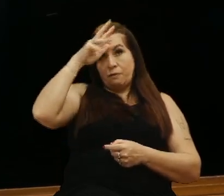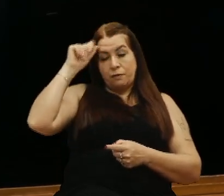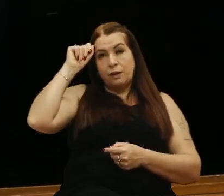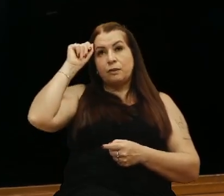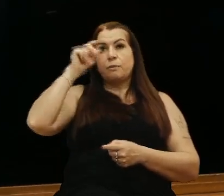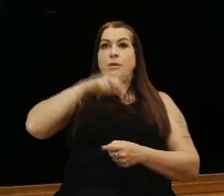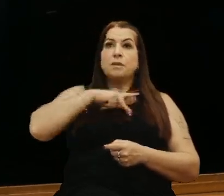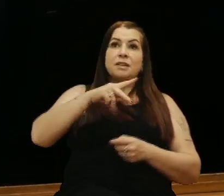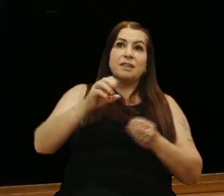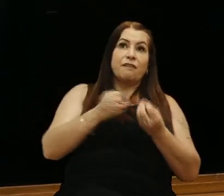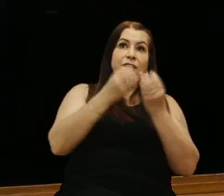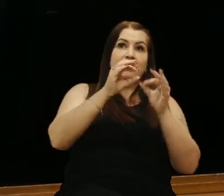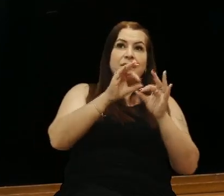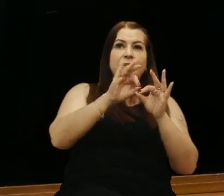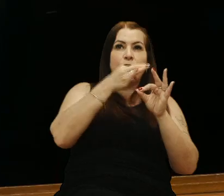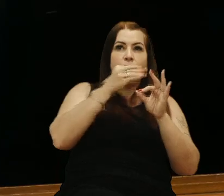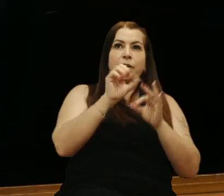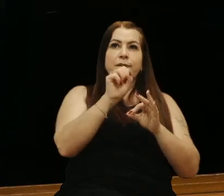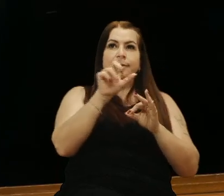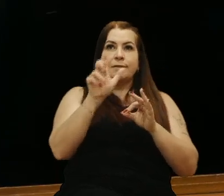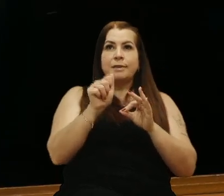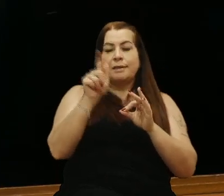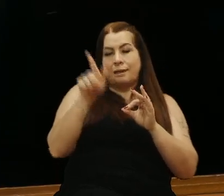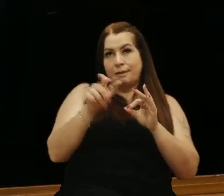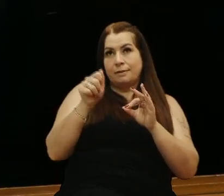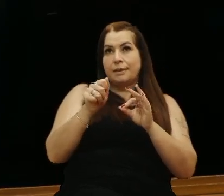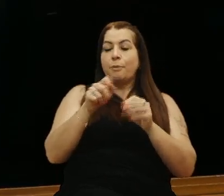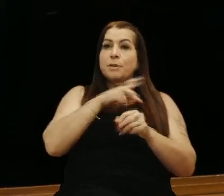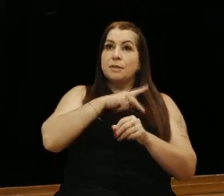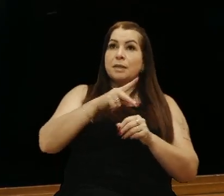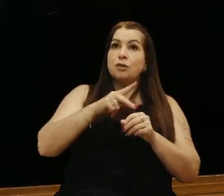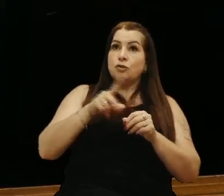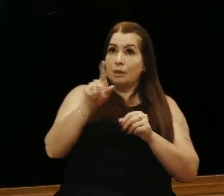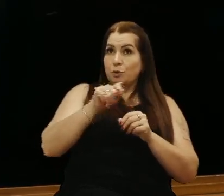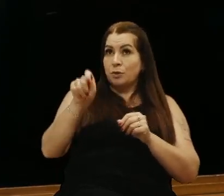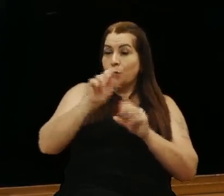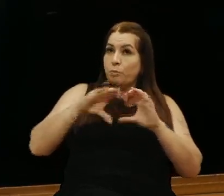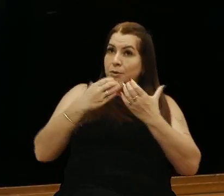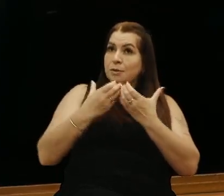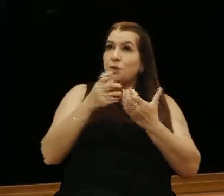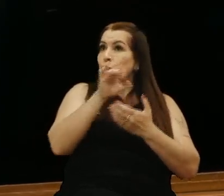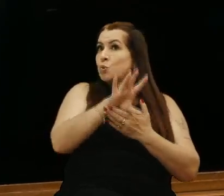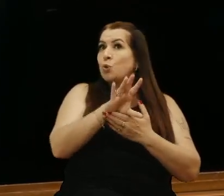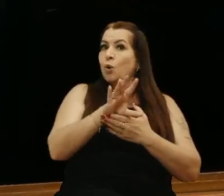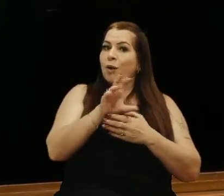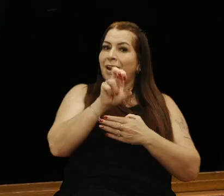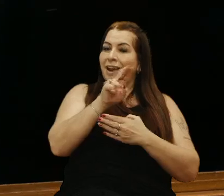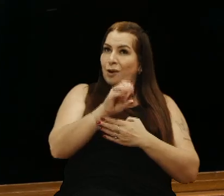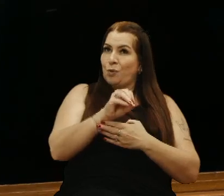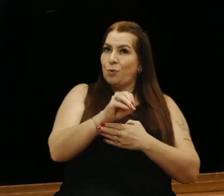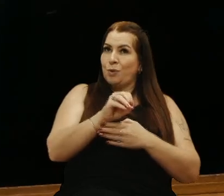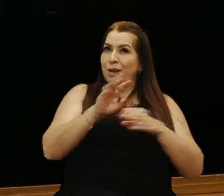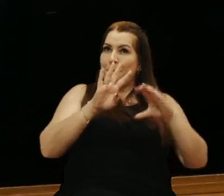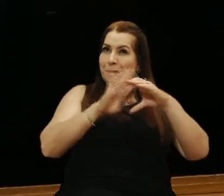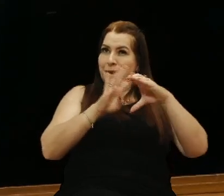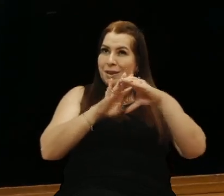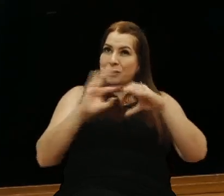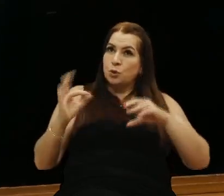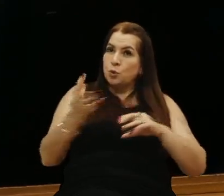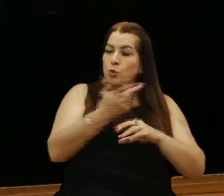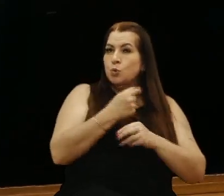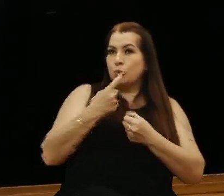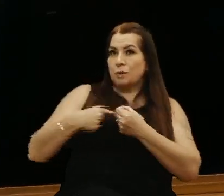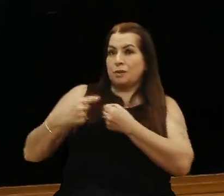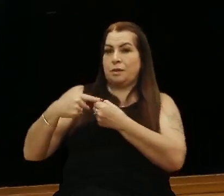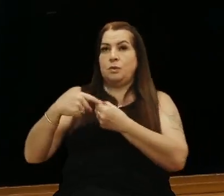presidente da Festa da Uva S.A., ao presidente da comissão comunitária, para que essas feiras não tomem exclusivamente o Ecoparque e a Maesa, tomem toda a